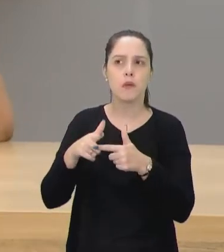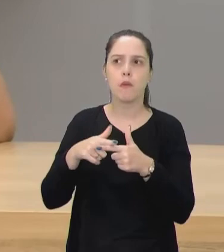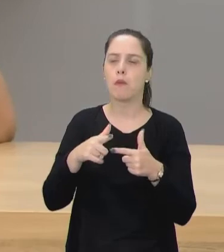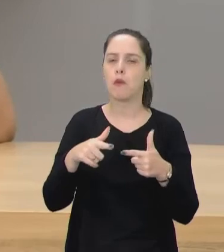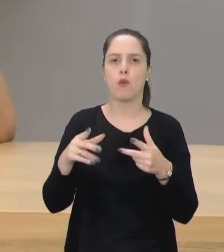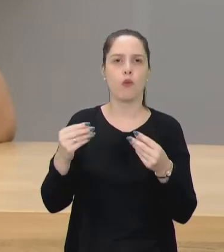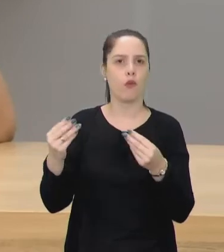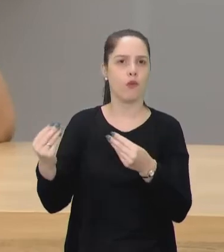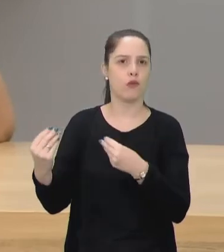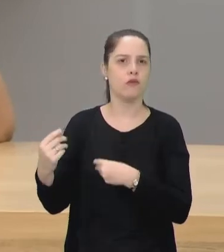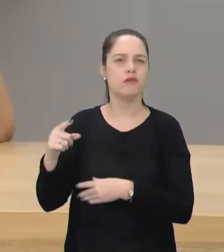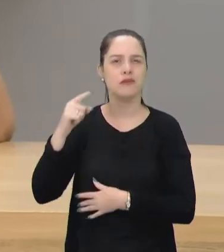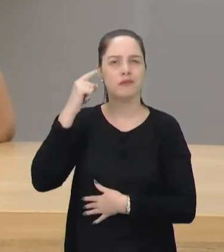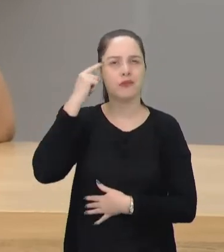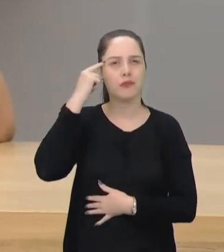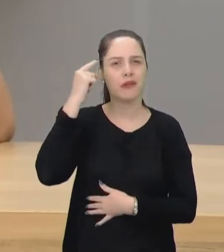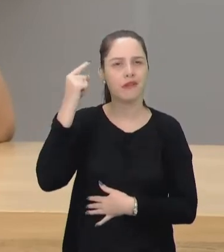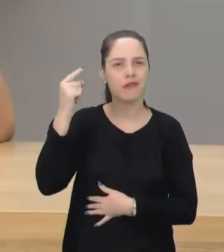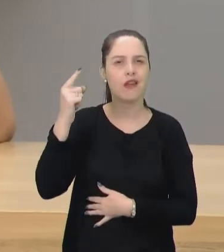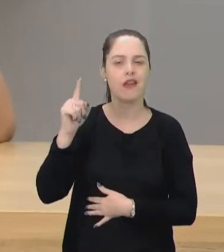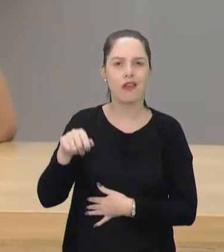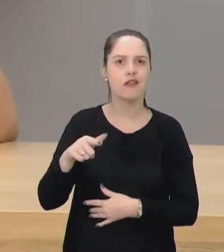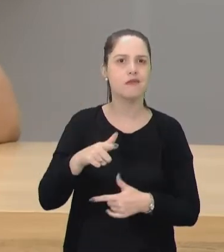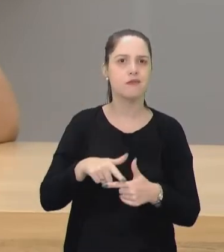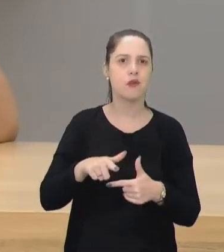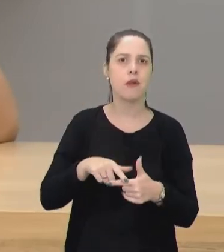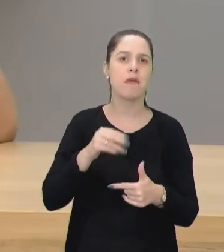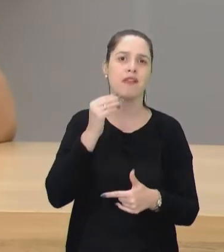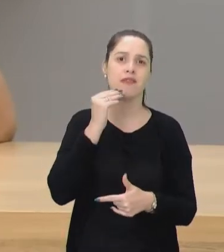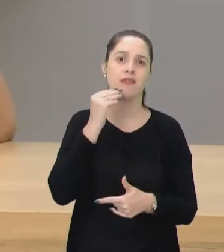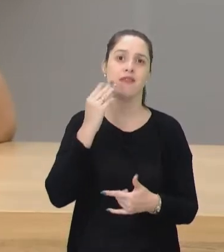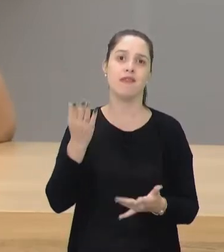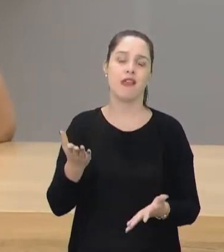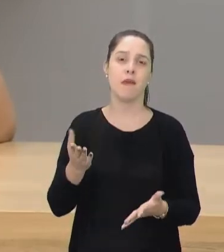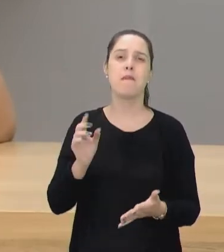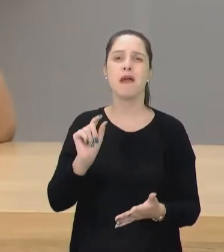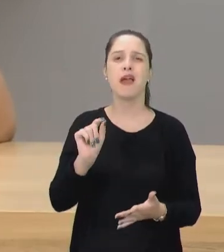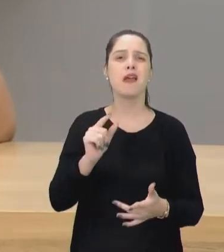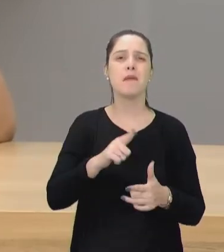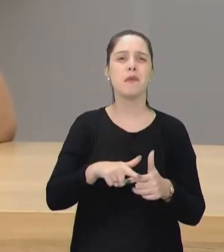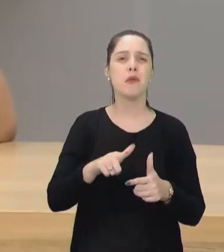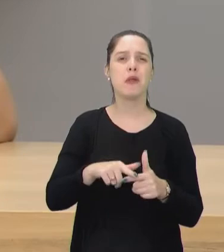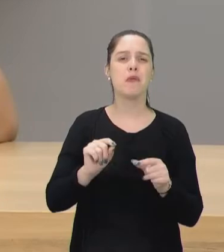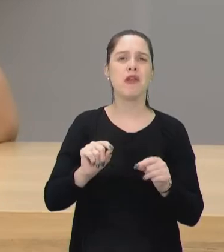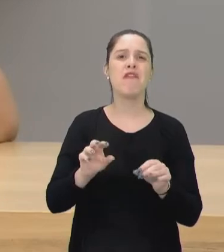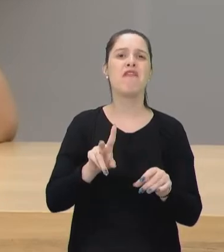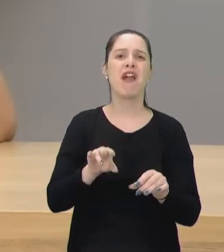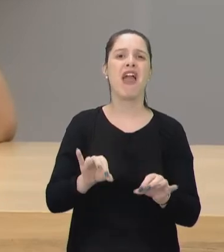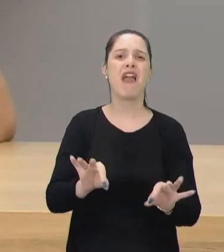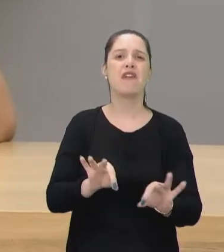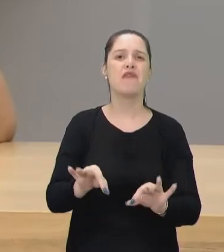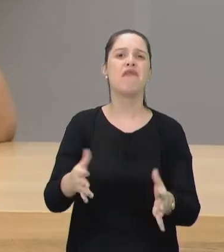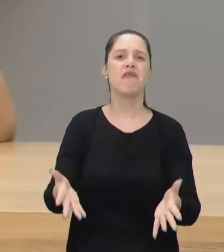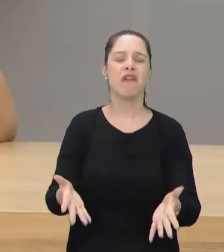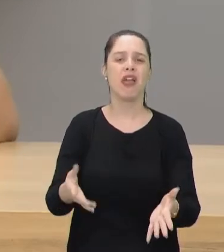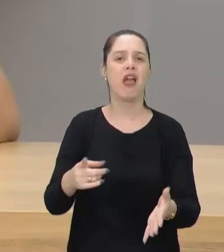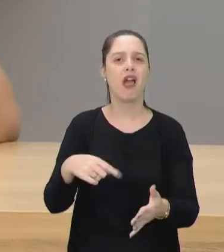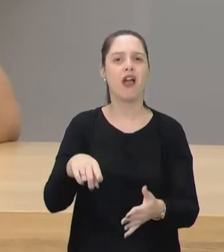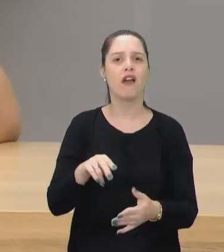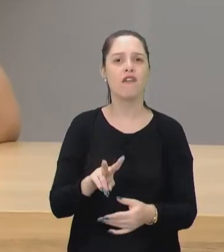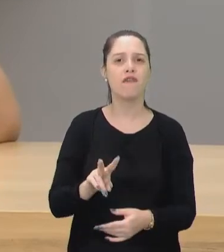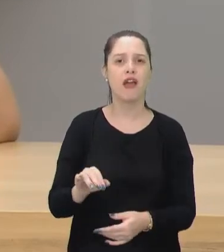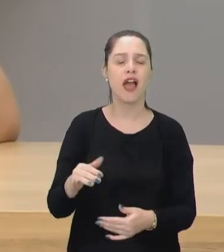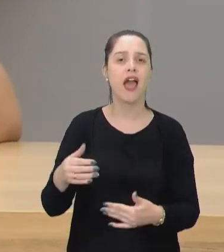E você pode tentar resolver alguns desses problemas. Então, que problemas você vai resolver? Agora a gente vai para a